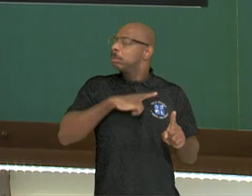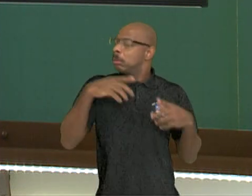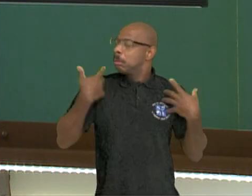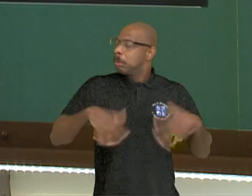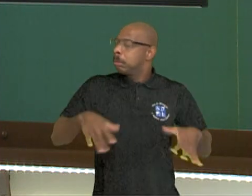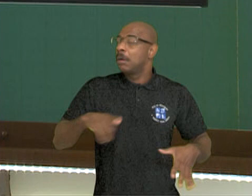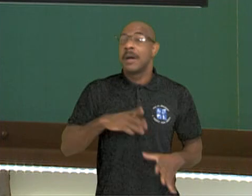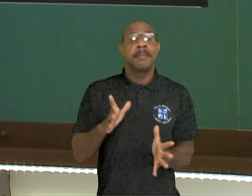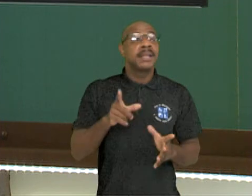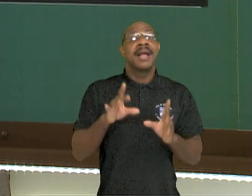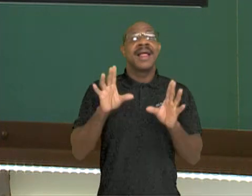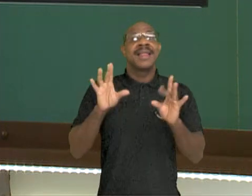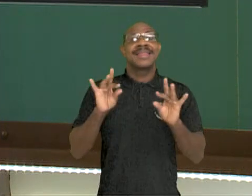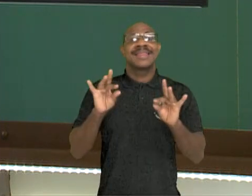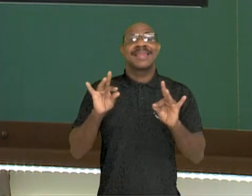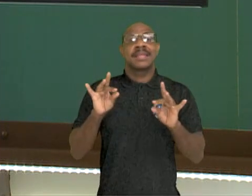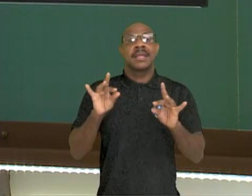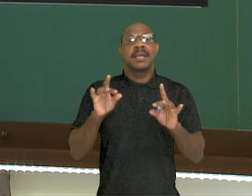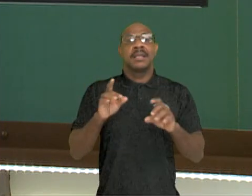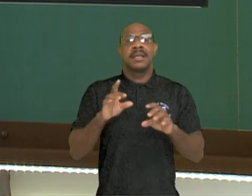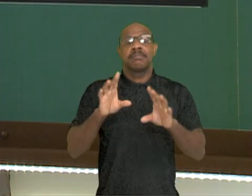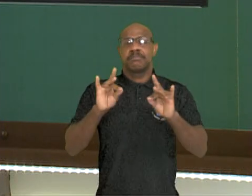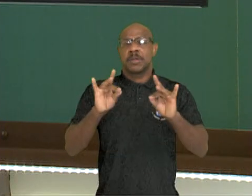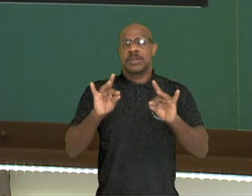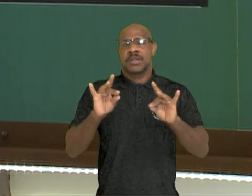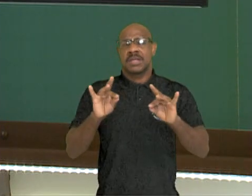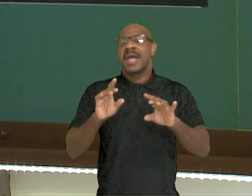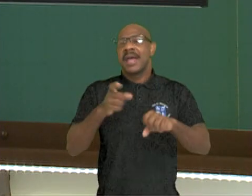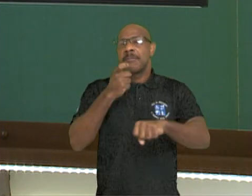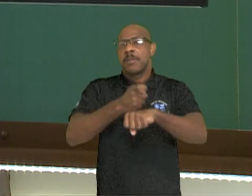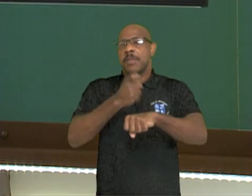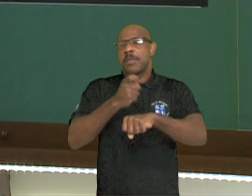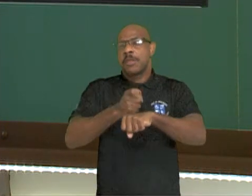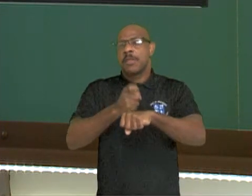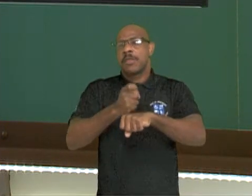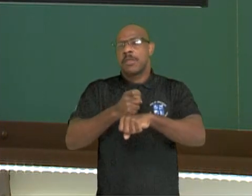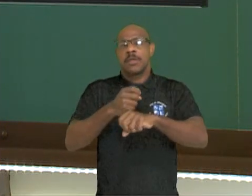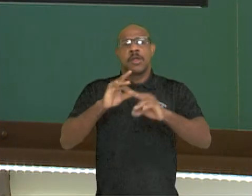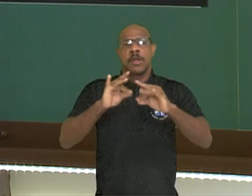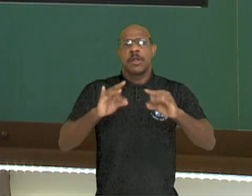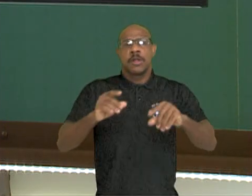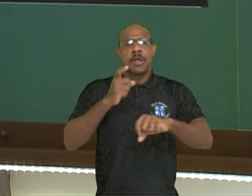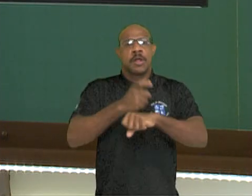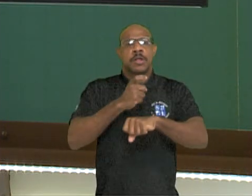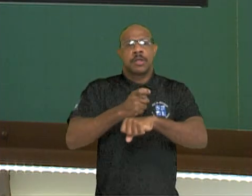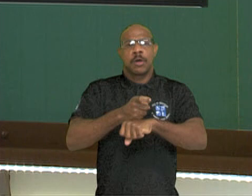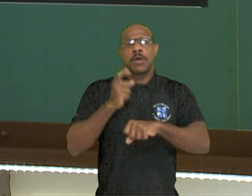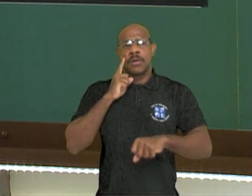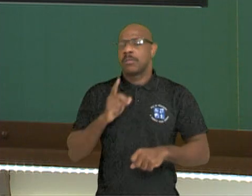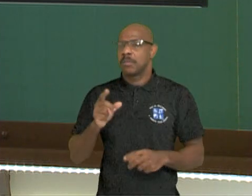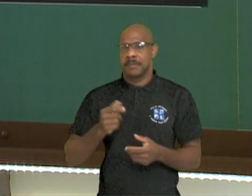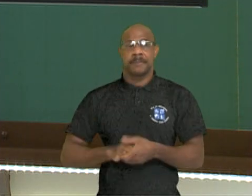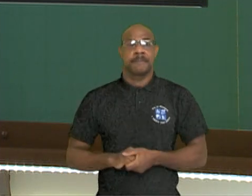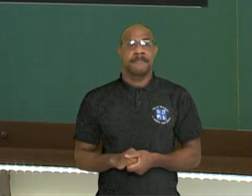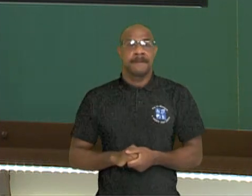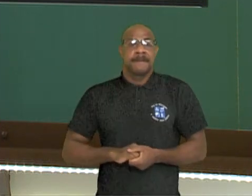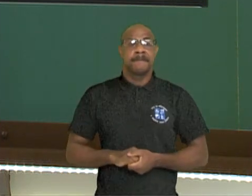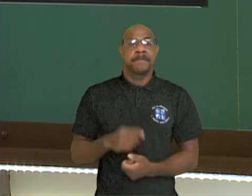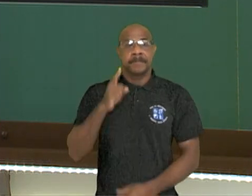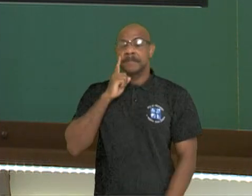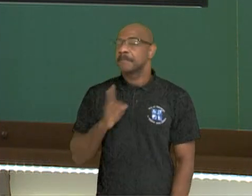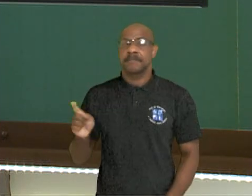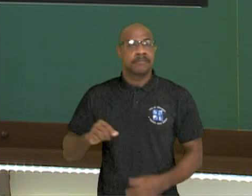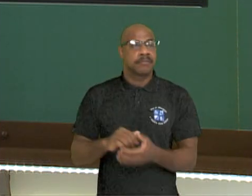é sólido, né? Então, formado ali de alguns minerais, né? E em cima aqui